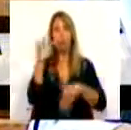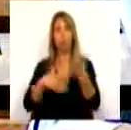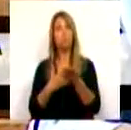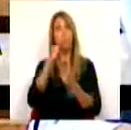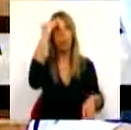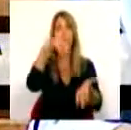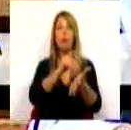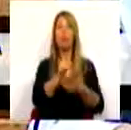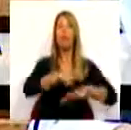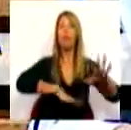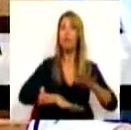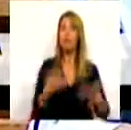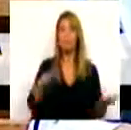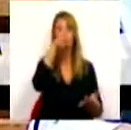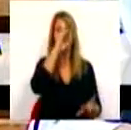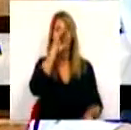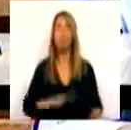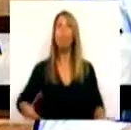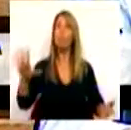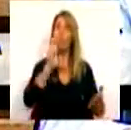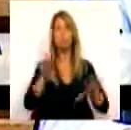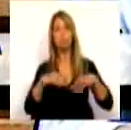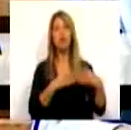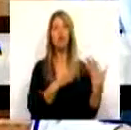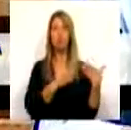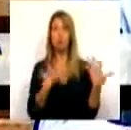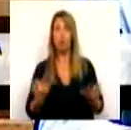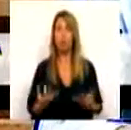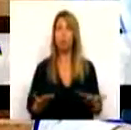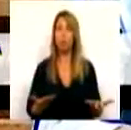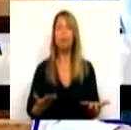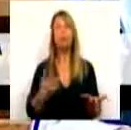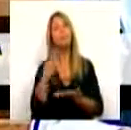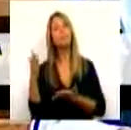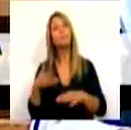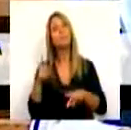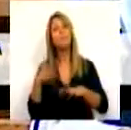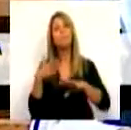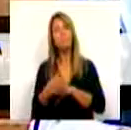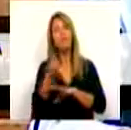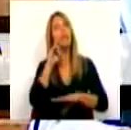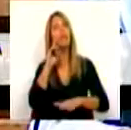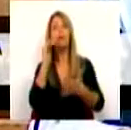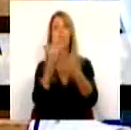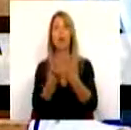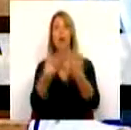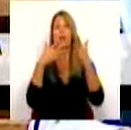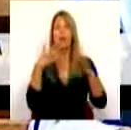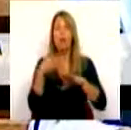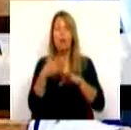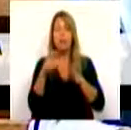ter chamado para si próprio esta responsabilidade e, por esta via, garantir em sede de orçamento a possibilidade